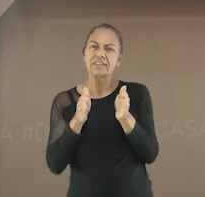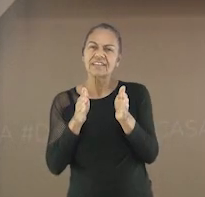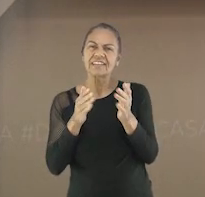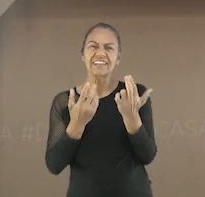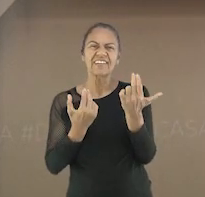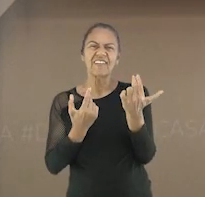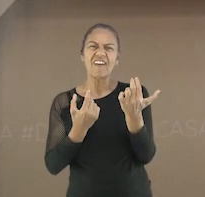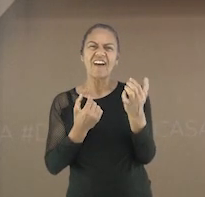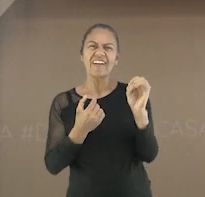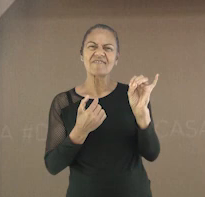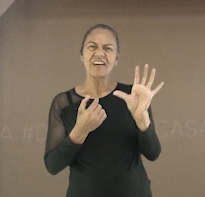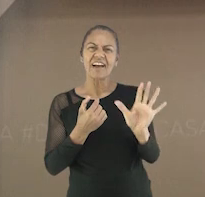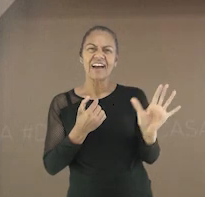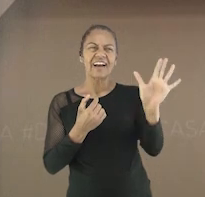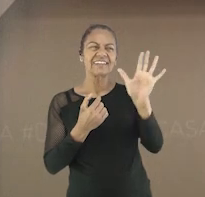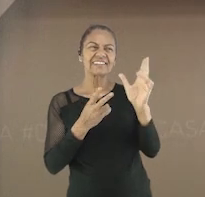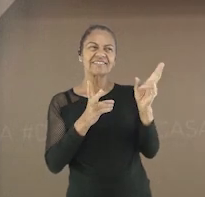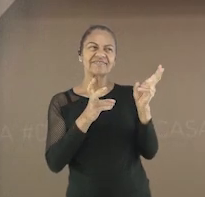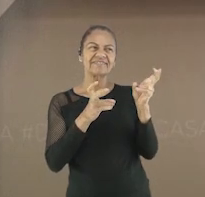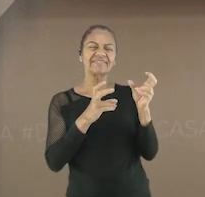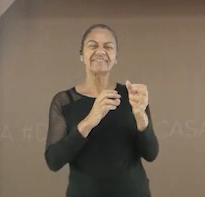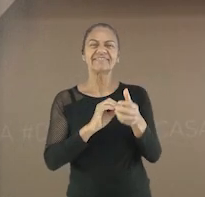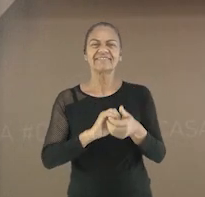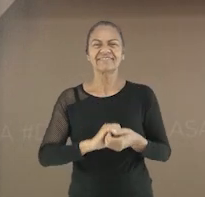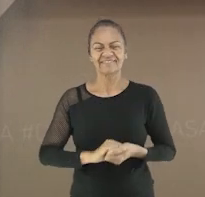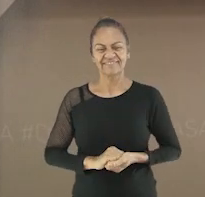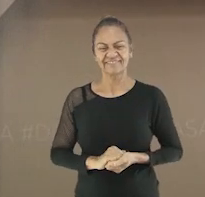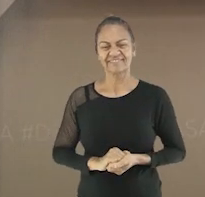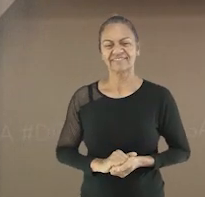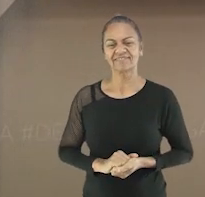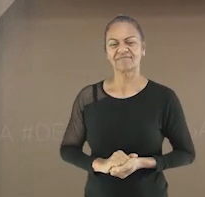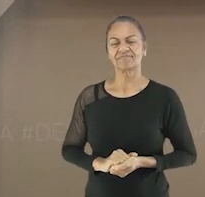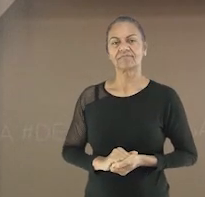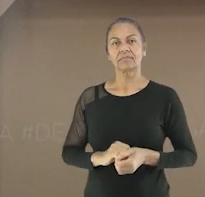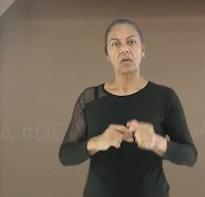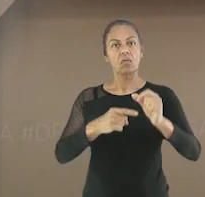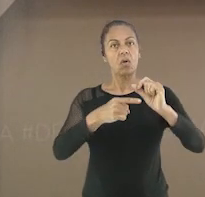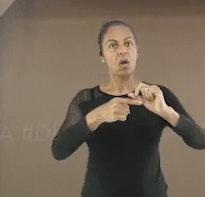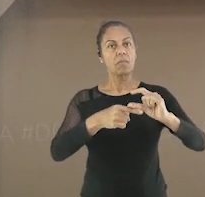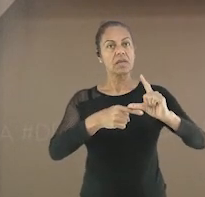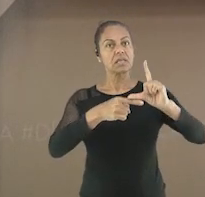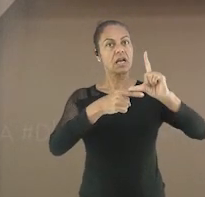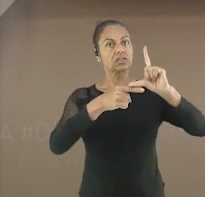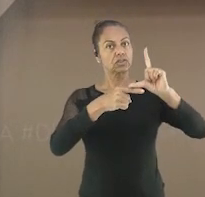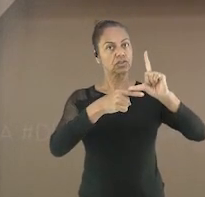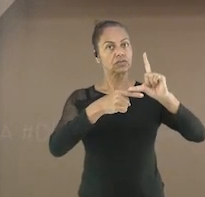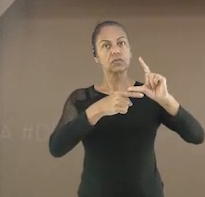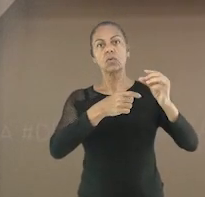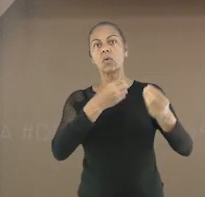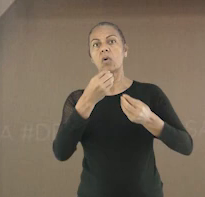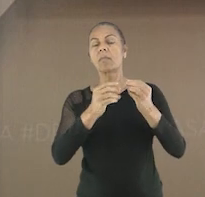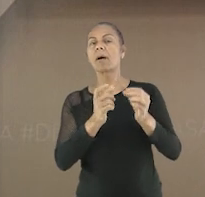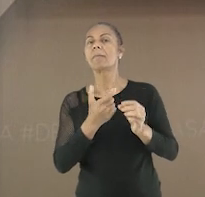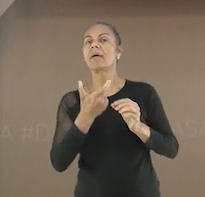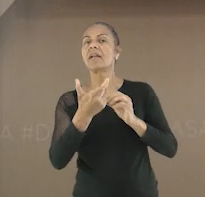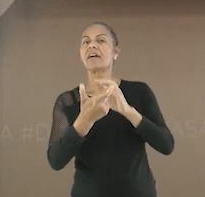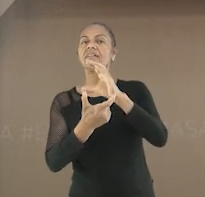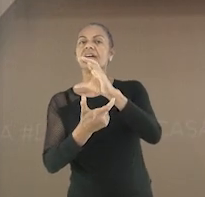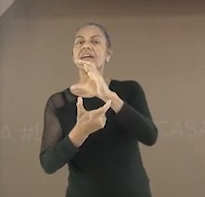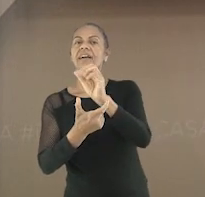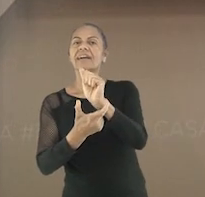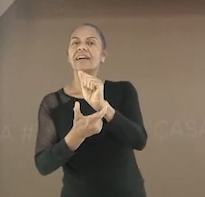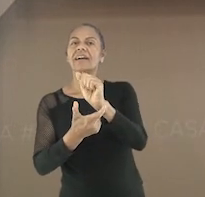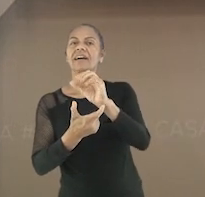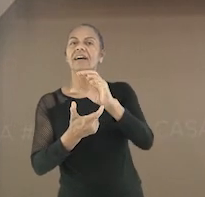pequeno, como da foto, veja só. Só por curiosidade, o aumentativo seria a palavra